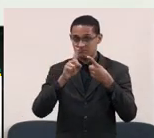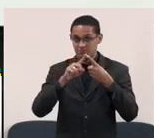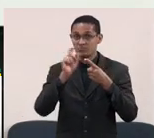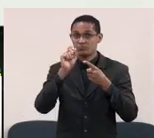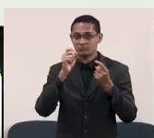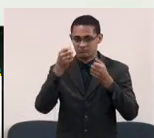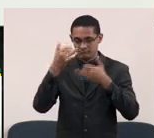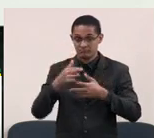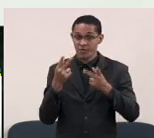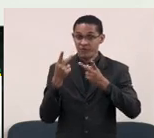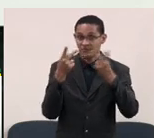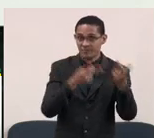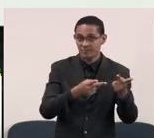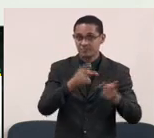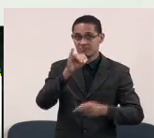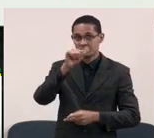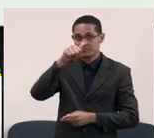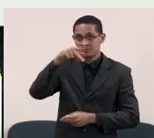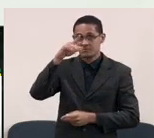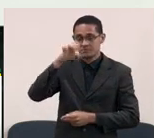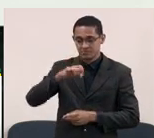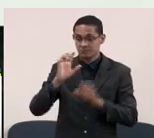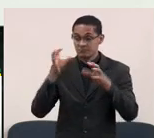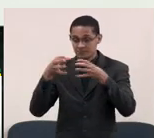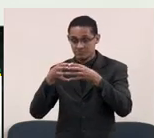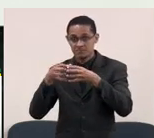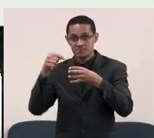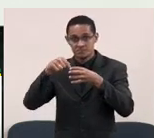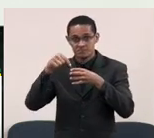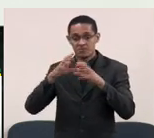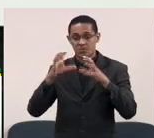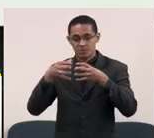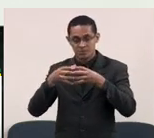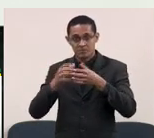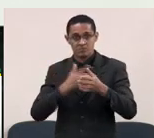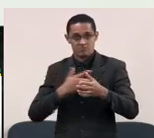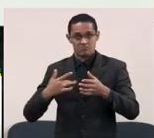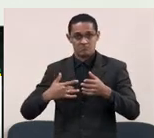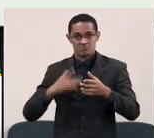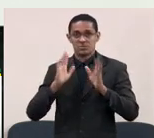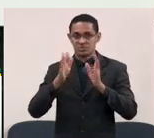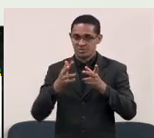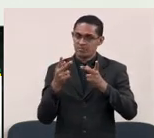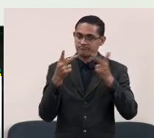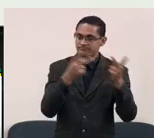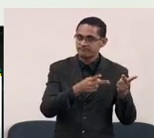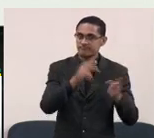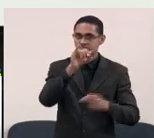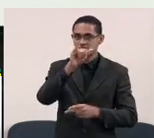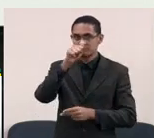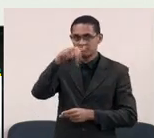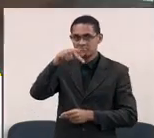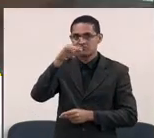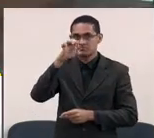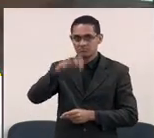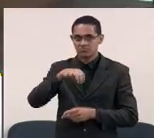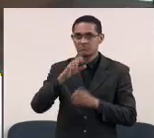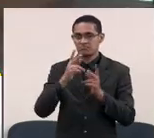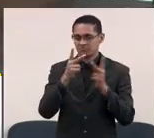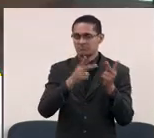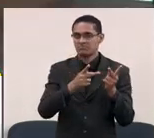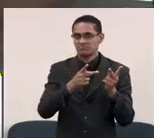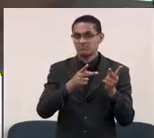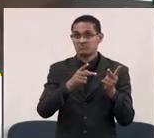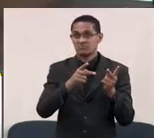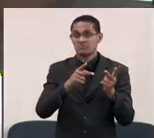fizemos à penitenciária, a Comissão de Saúde fez à penitenciária aqui masculina e na área